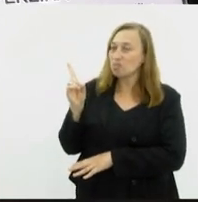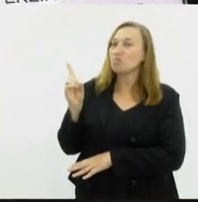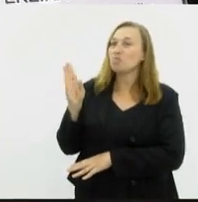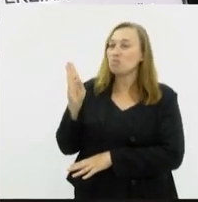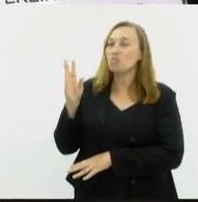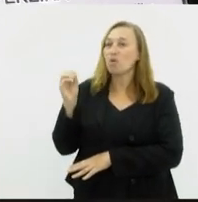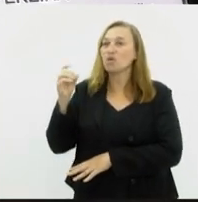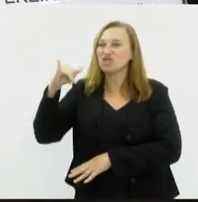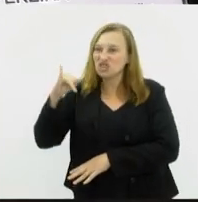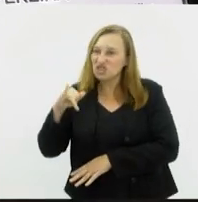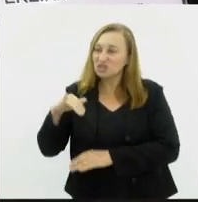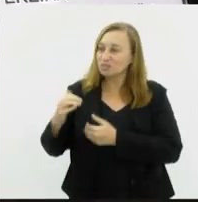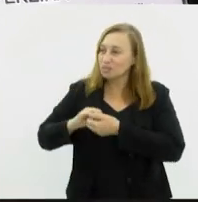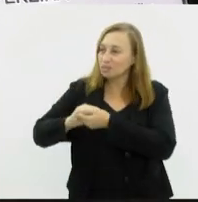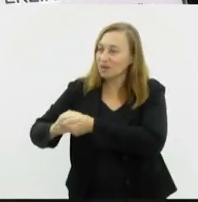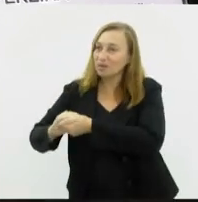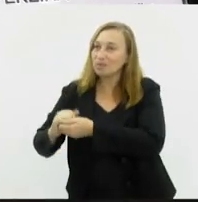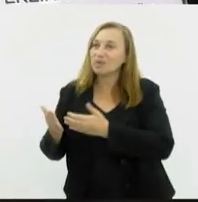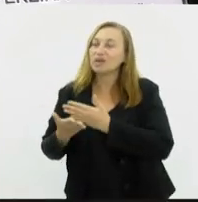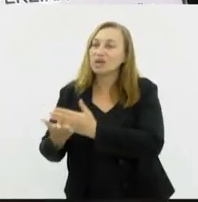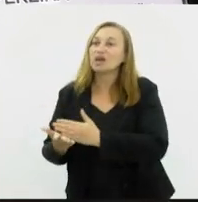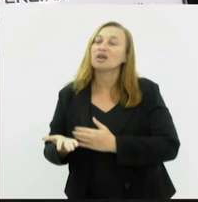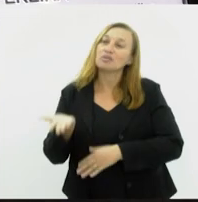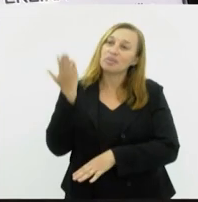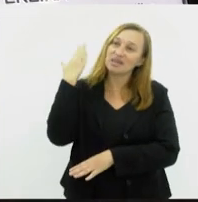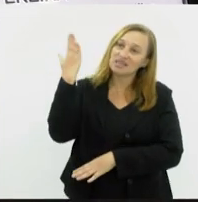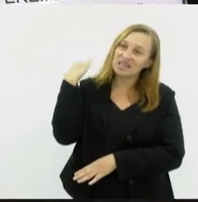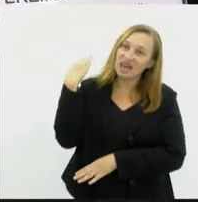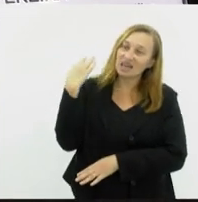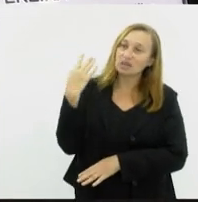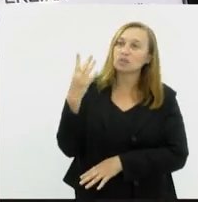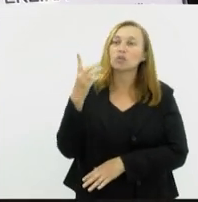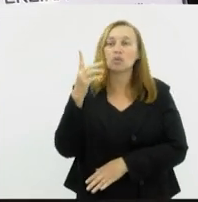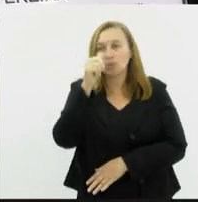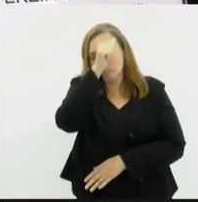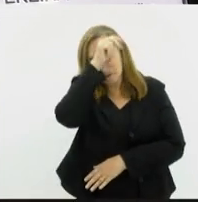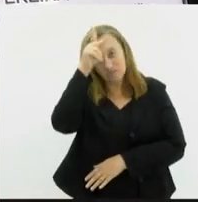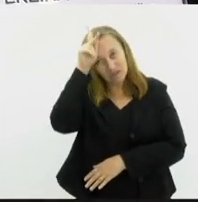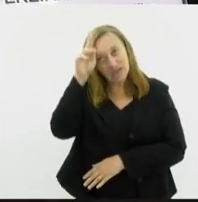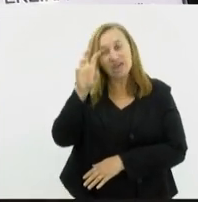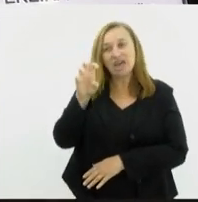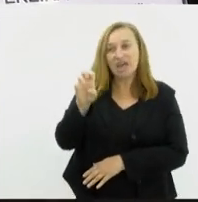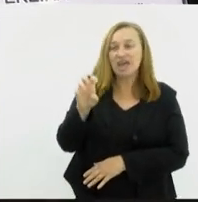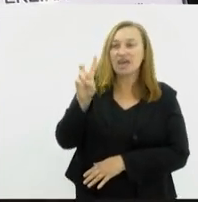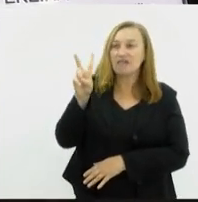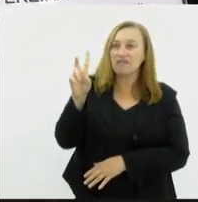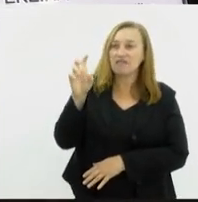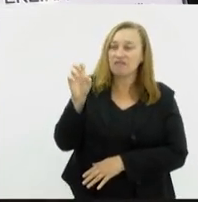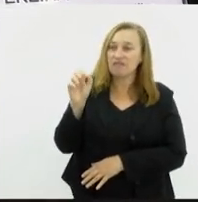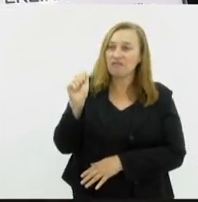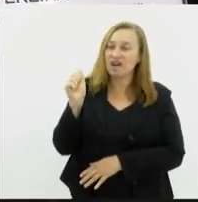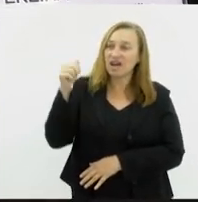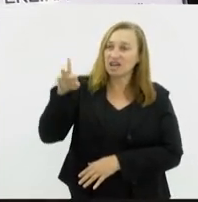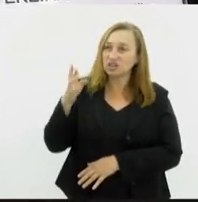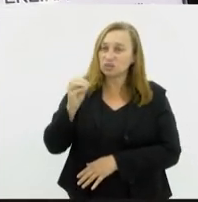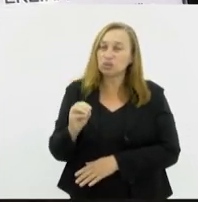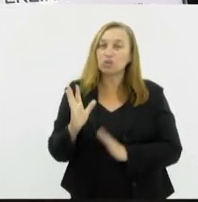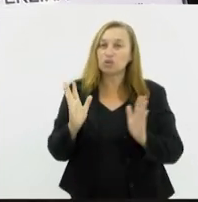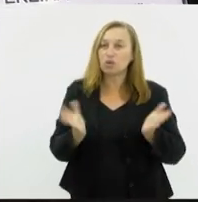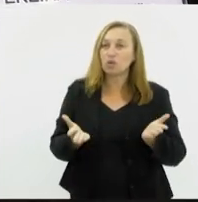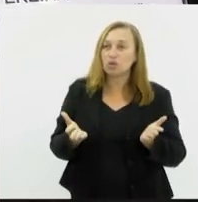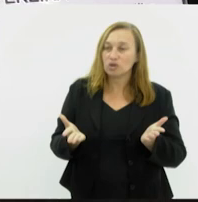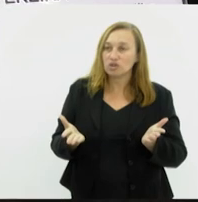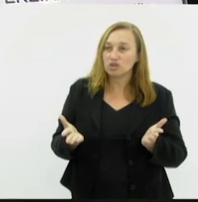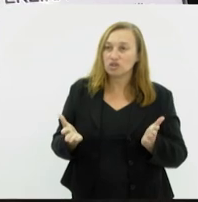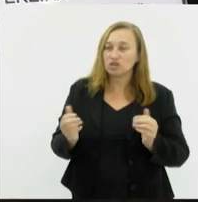prefeito era o Evandro Capixaba, e lutou junto comigo, como presidente daquela instituição, e hoje tem aquela história